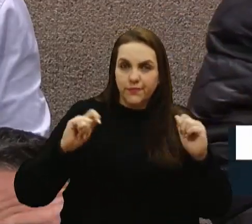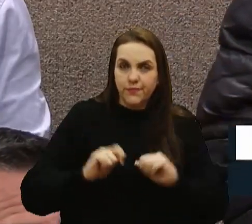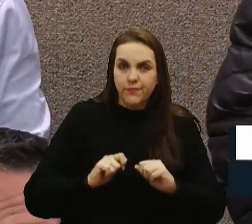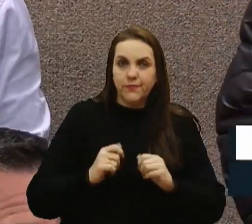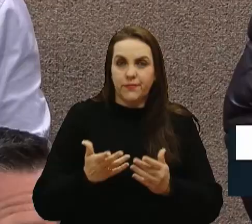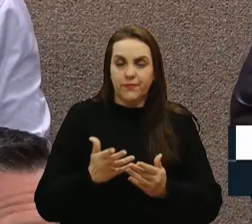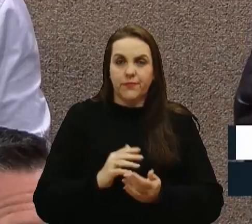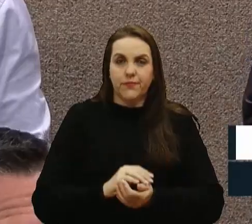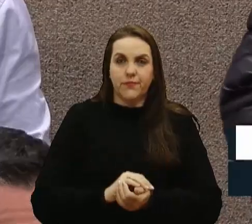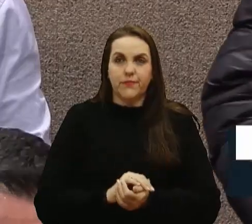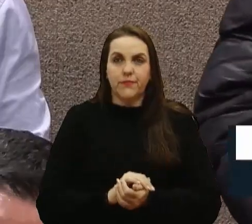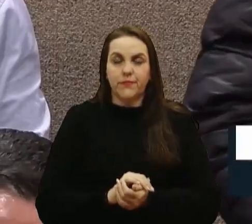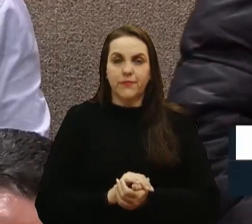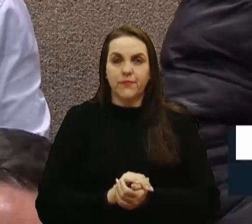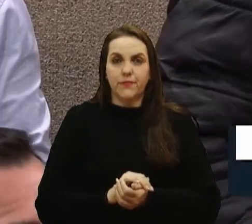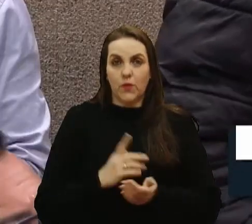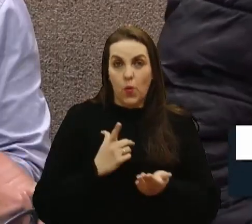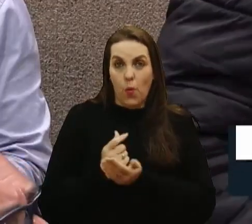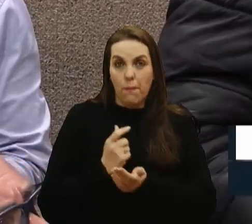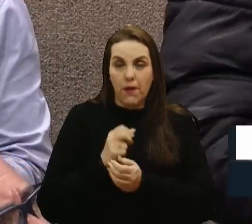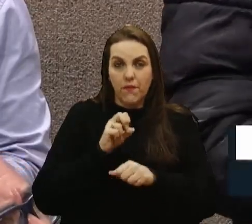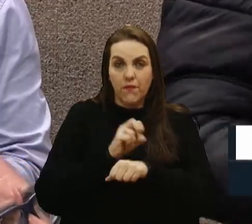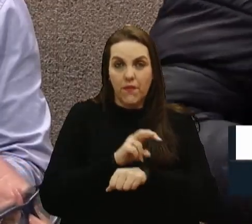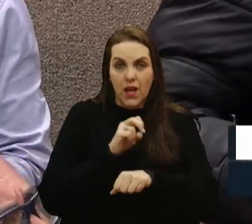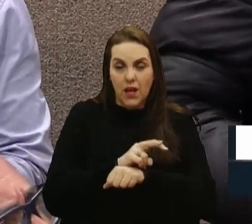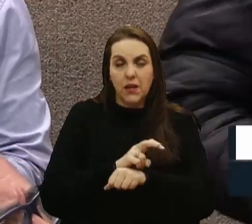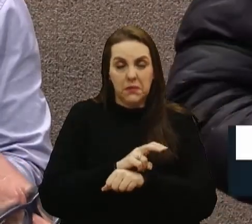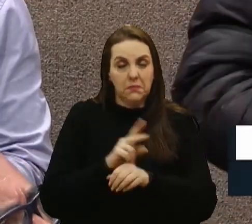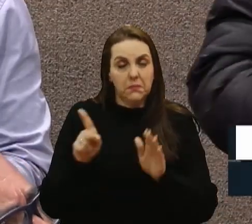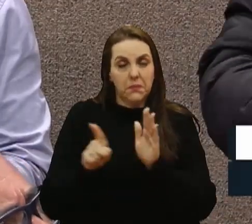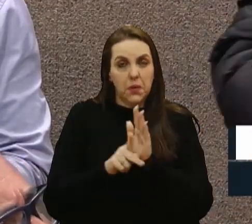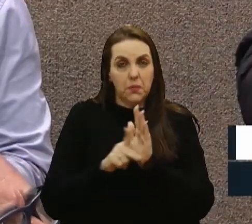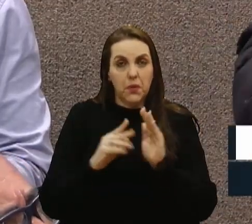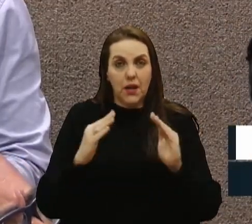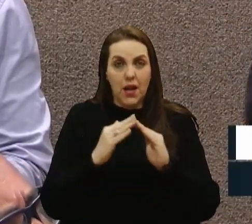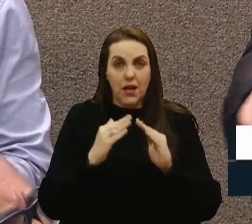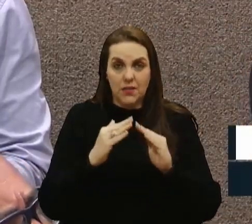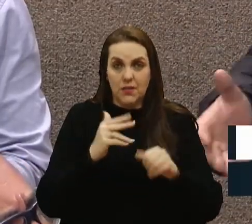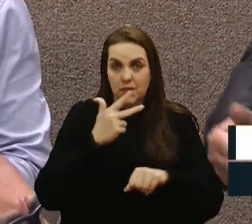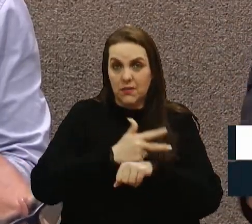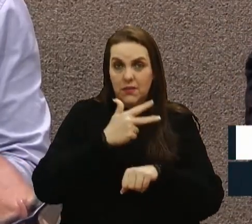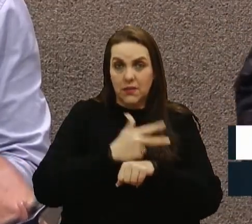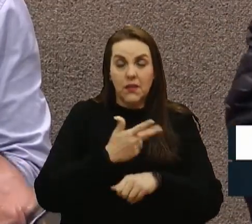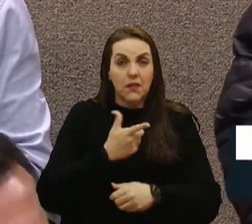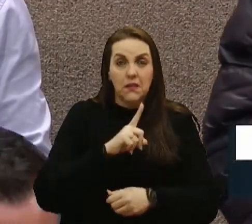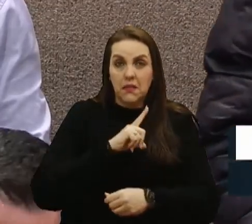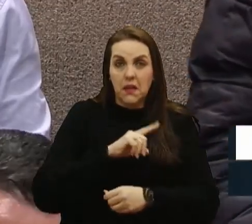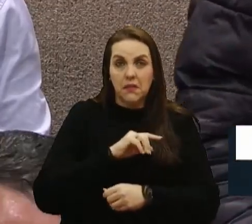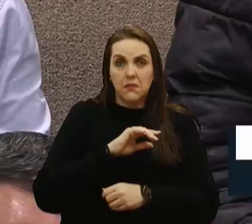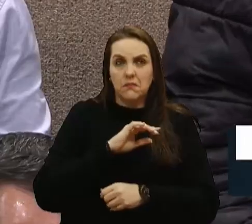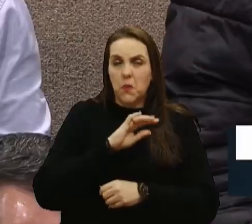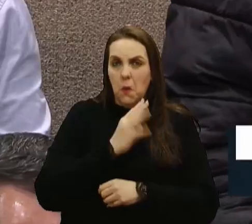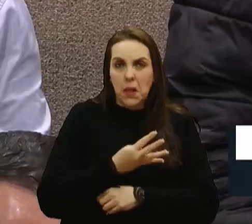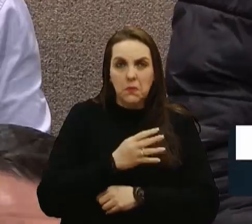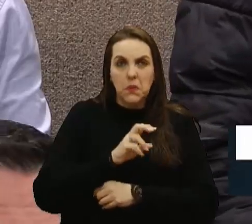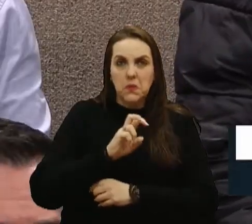de comprar vagas nas casas de idosos que custa 4, 5, 6, 7 mil reais.